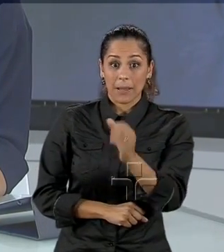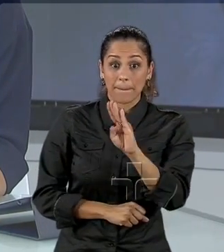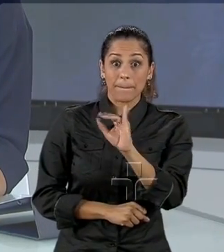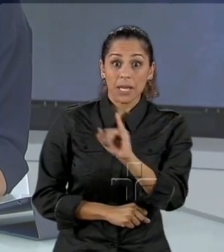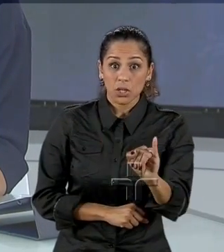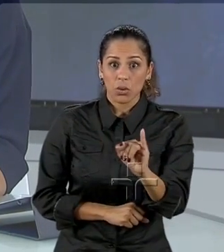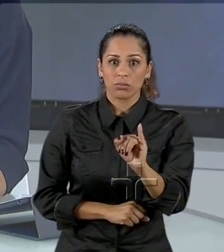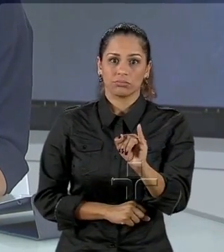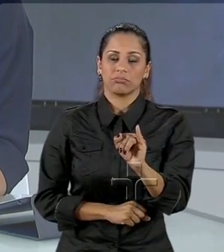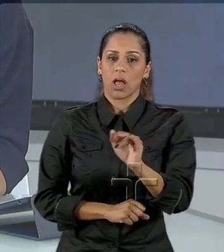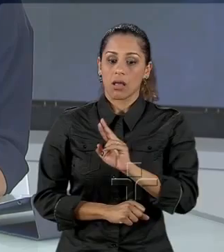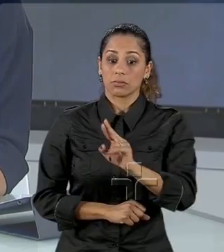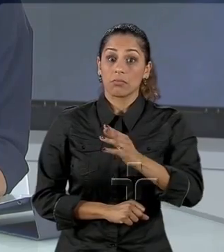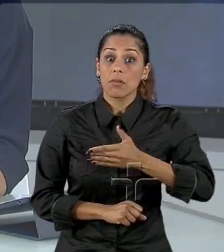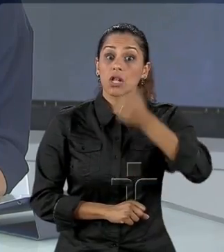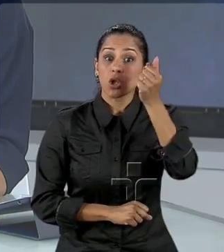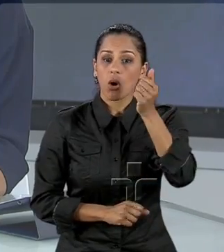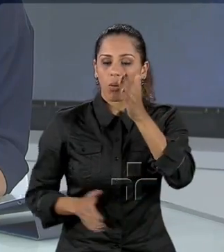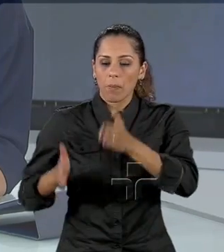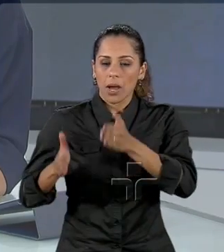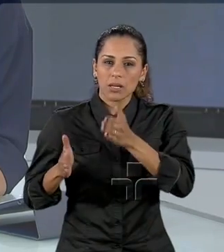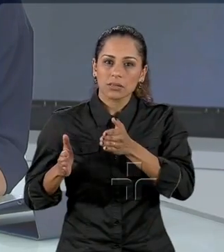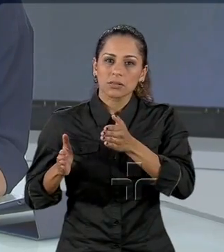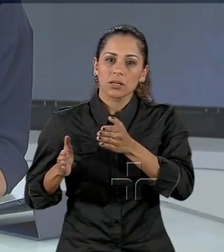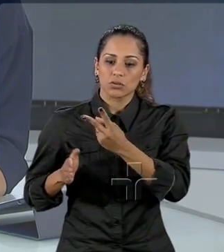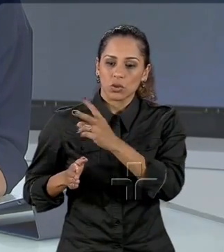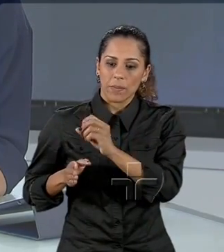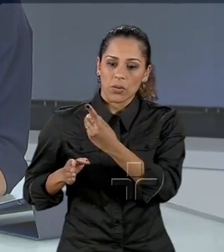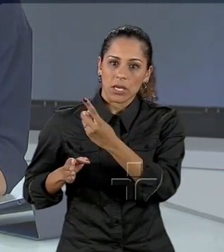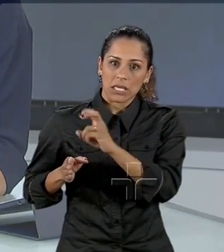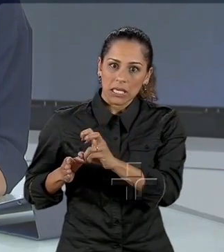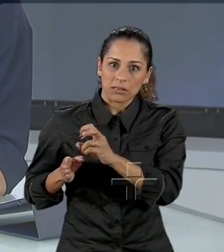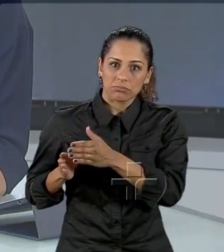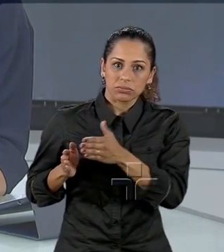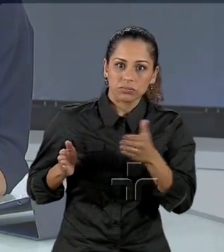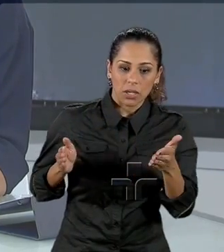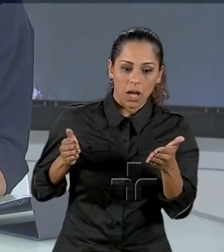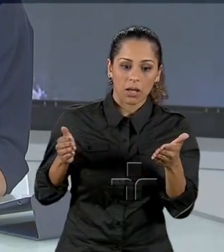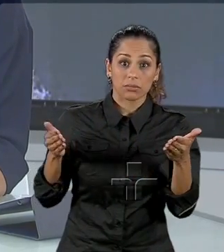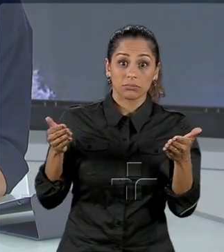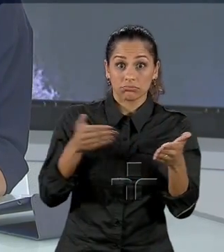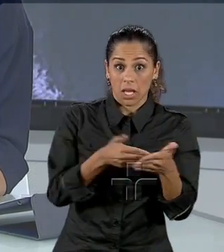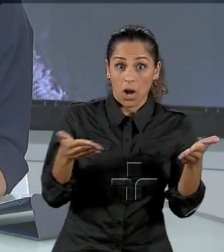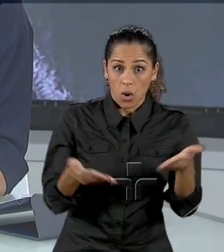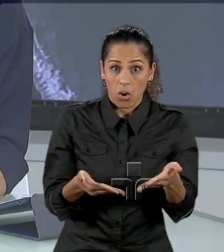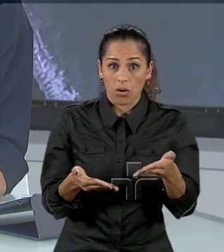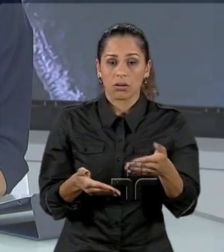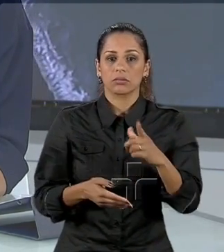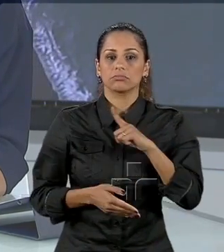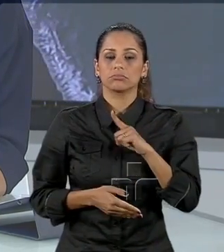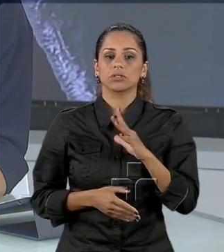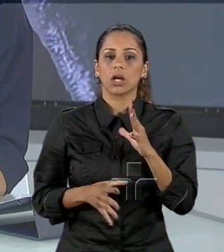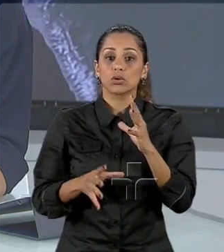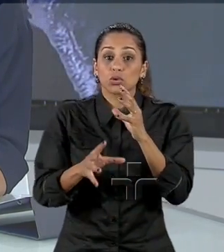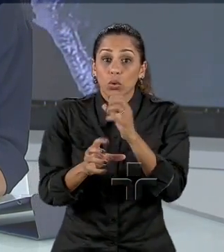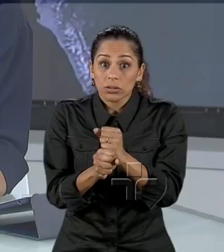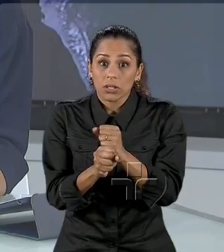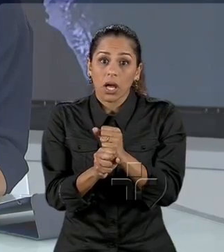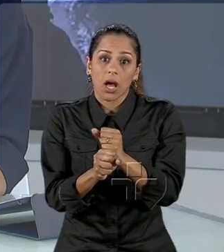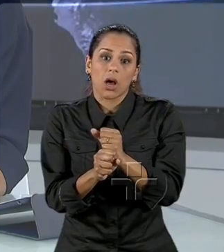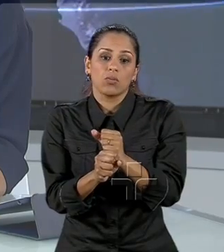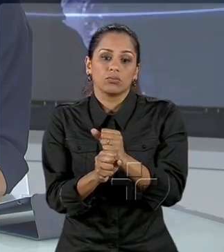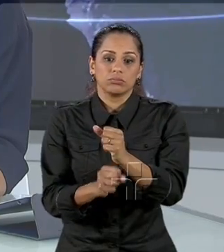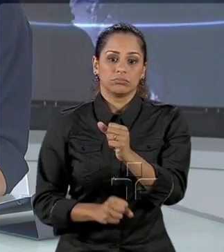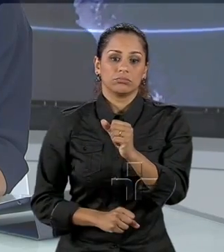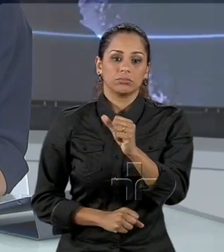o mês desde 2015. No acumulado do ano, a arrecadação totaliza 603 bilhões de reais, com